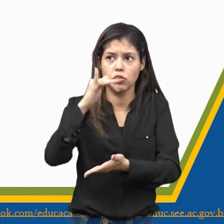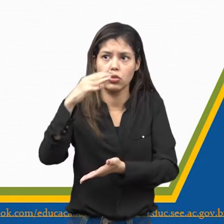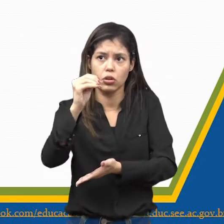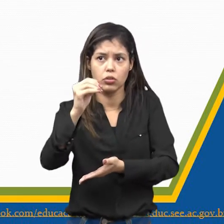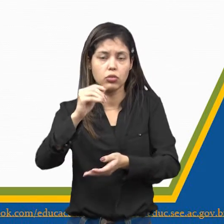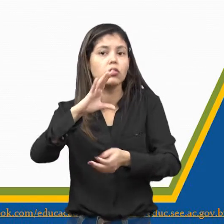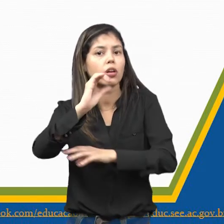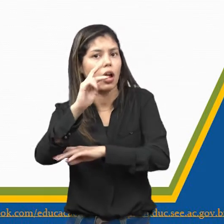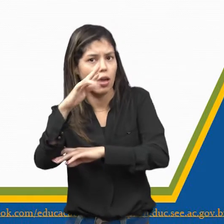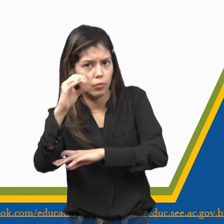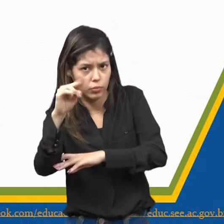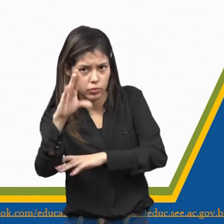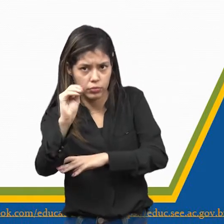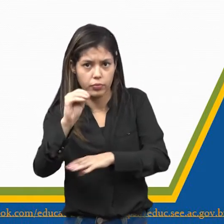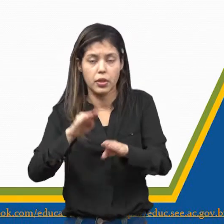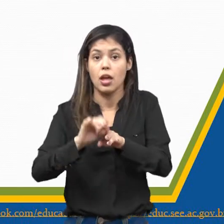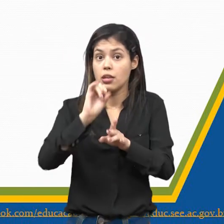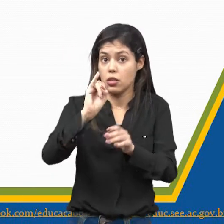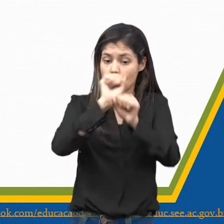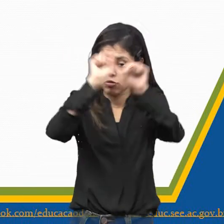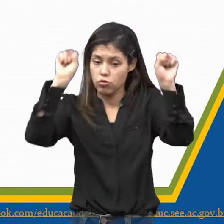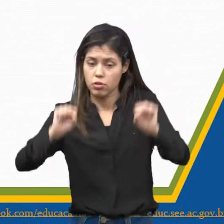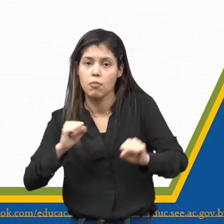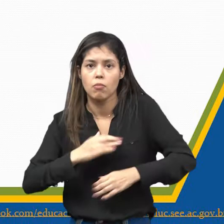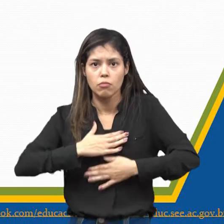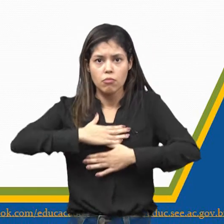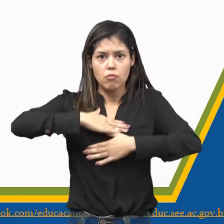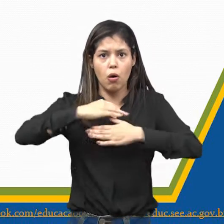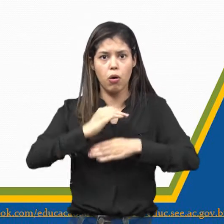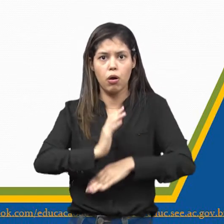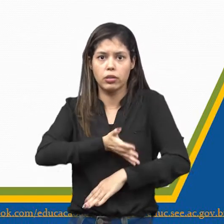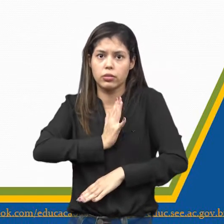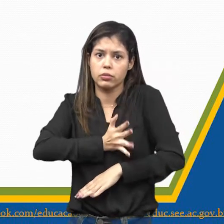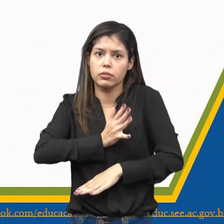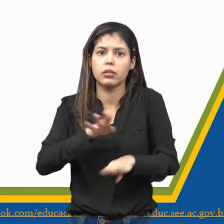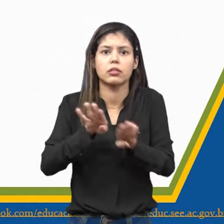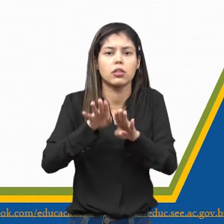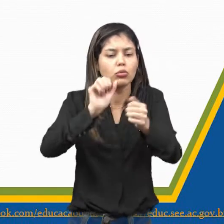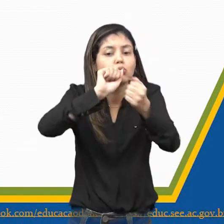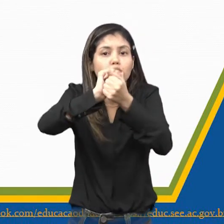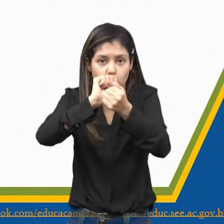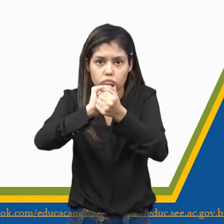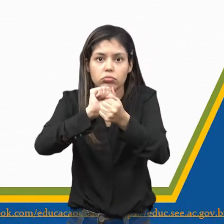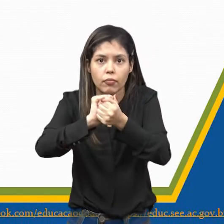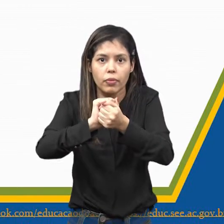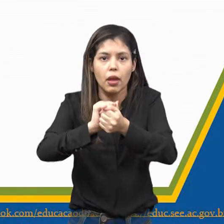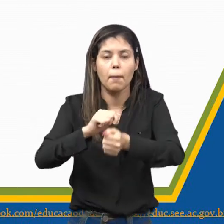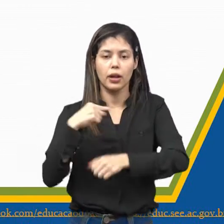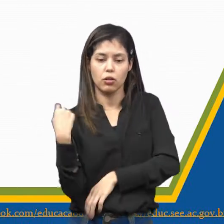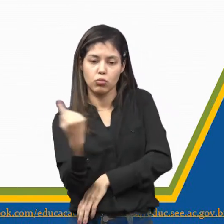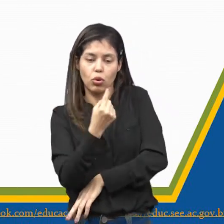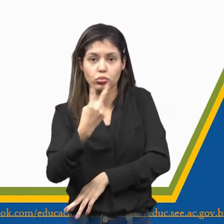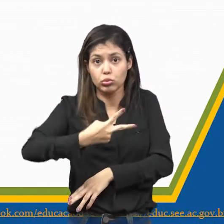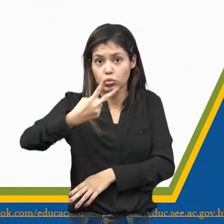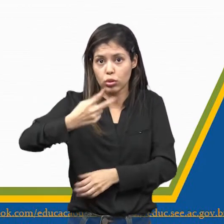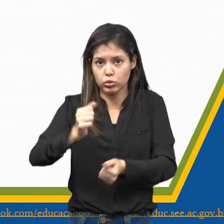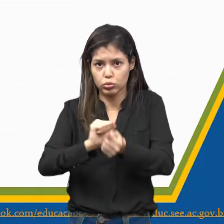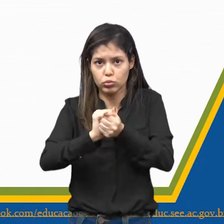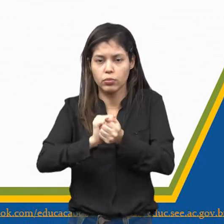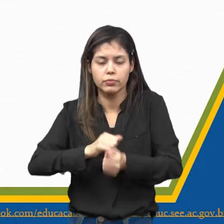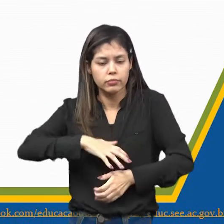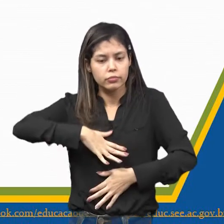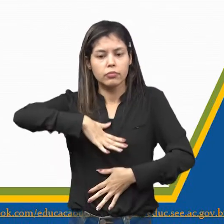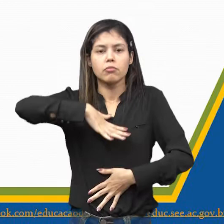dióxido de carbono. Então, o sistema respiratório e o sistema cardiovascular, eles trabalham juntos para que, através da